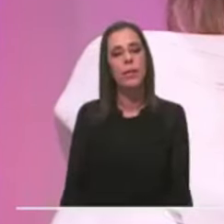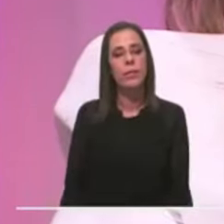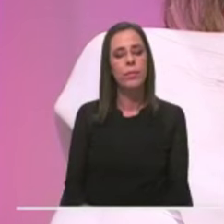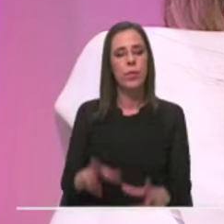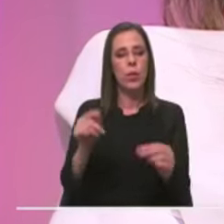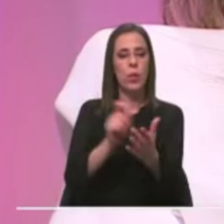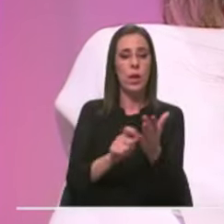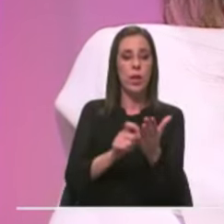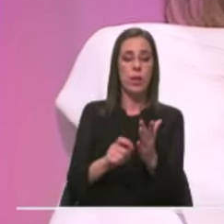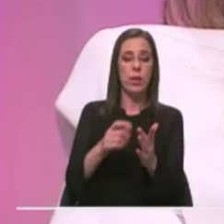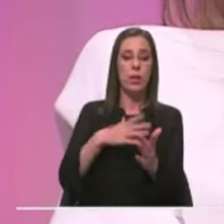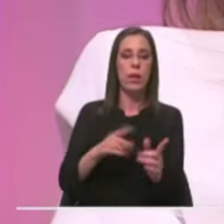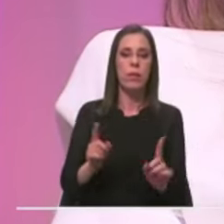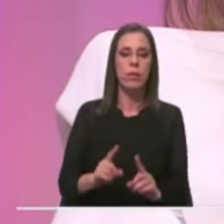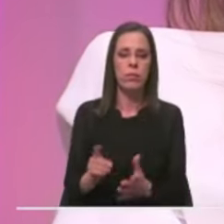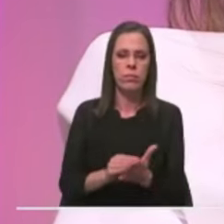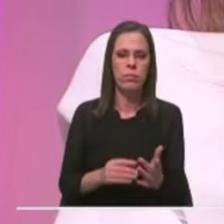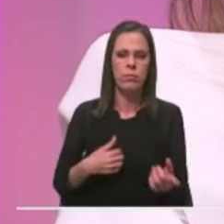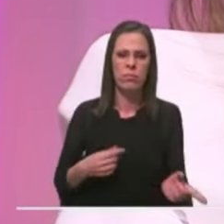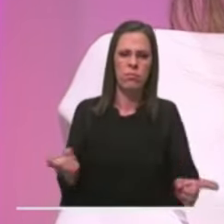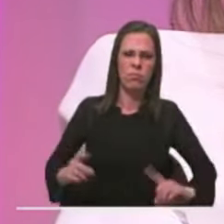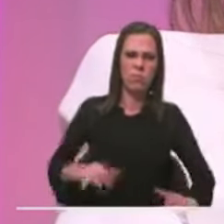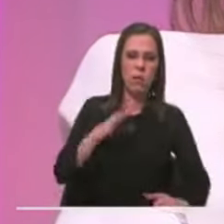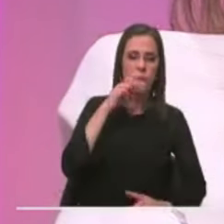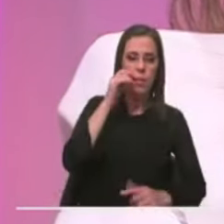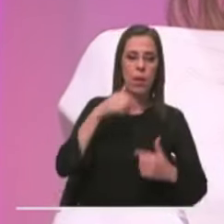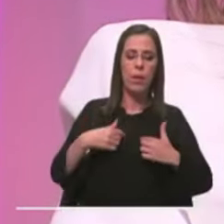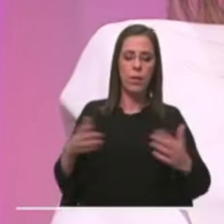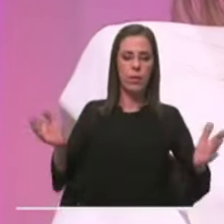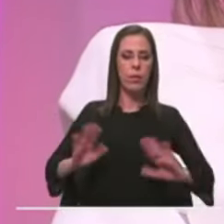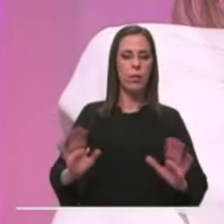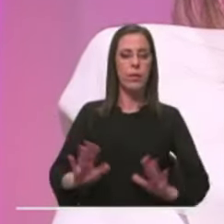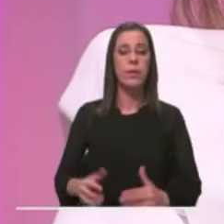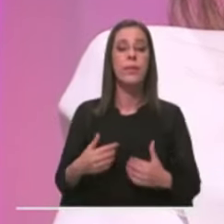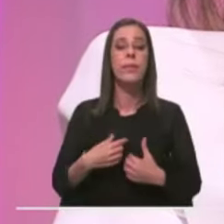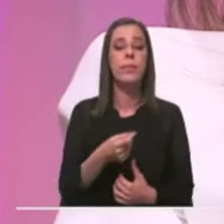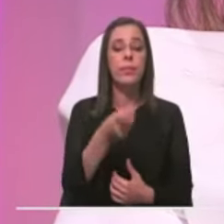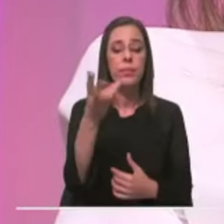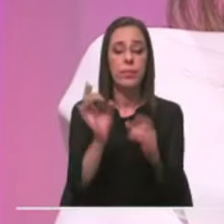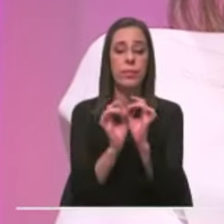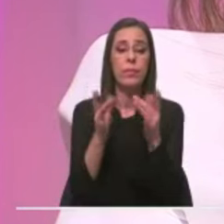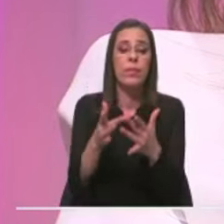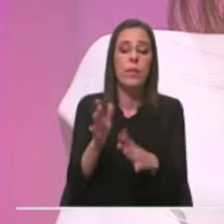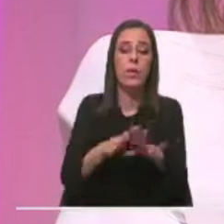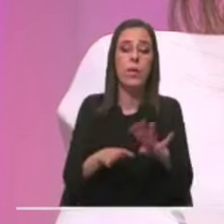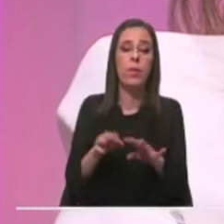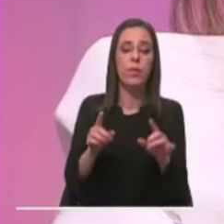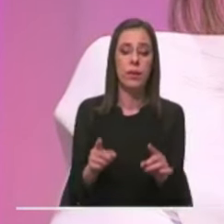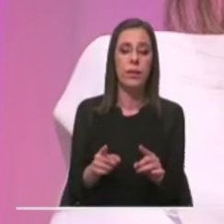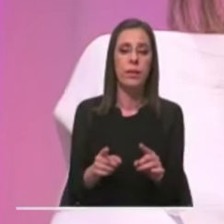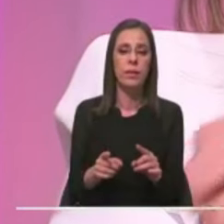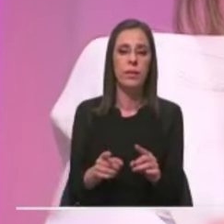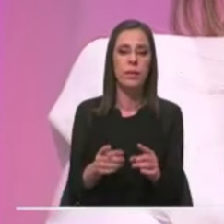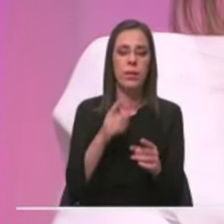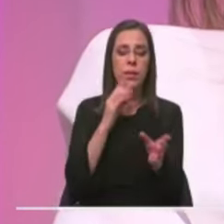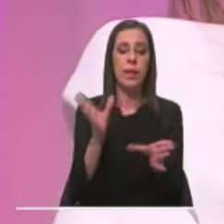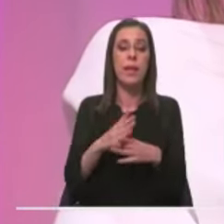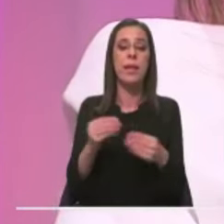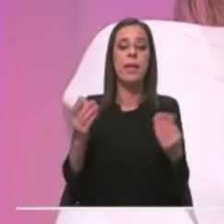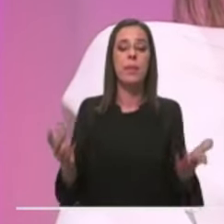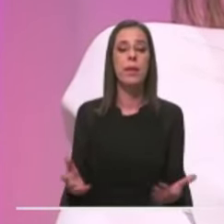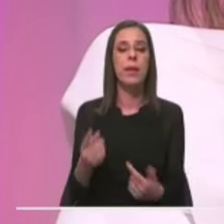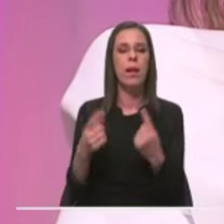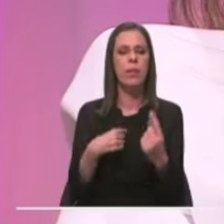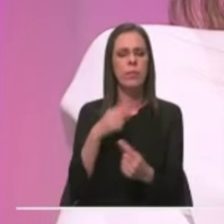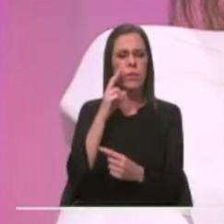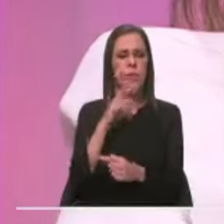nunca escreveu aos pais nunca quis não não eu não sou de tar não Eu muitas vezes na internet o que faço é não sei quem desapareceu e